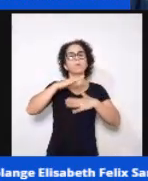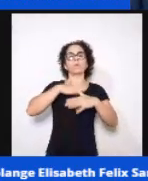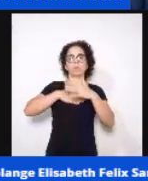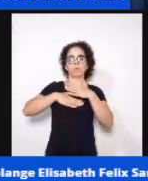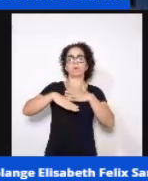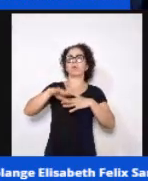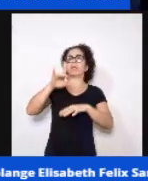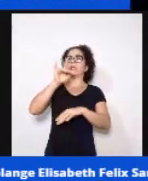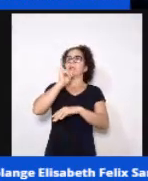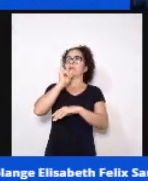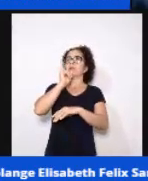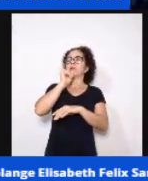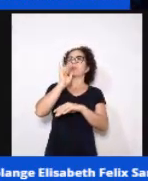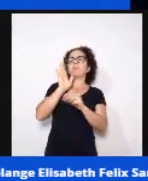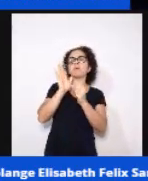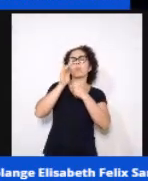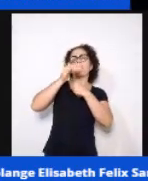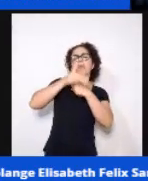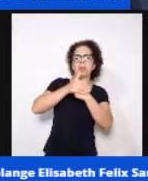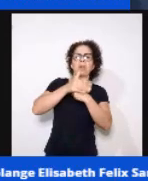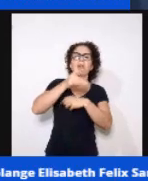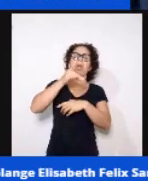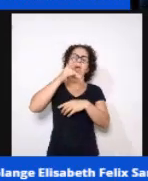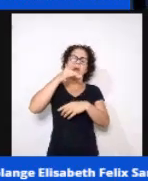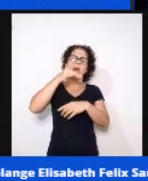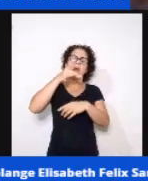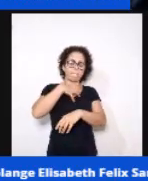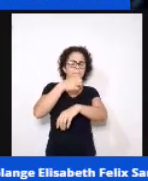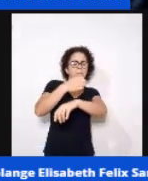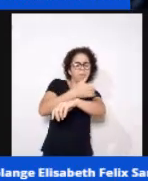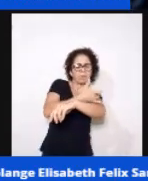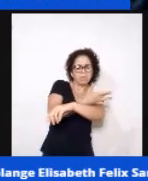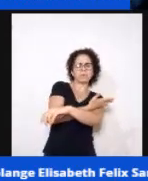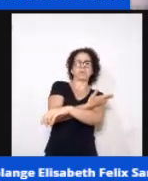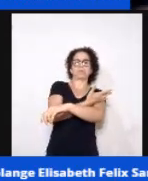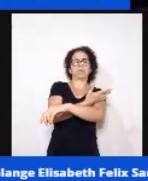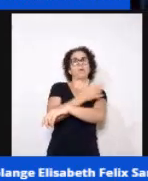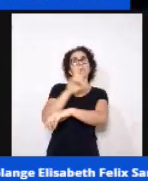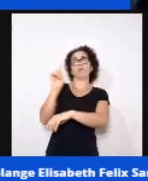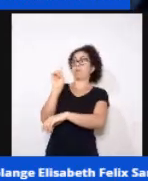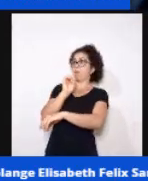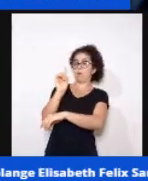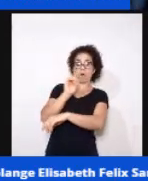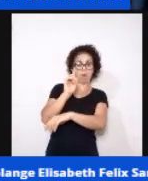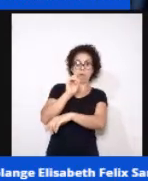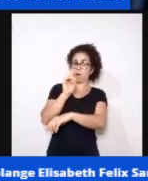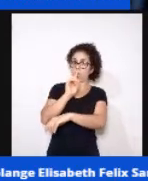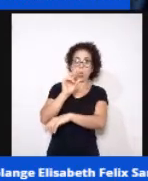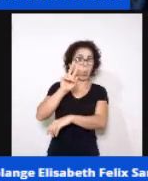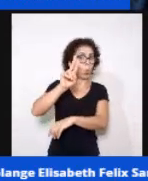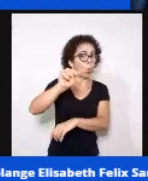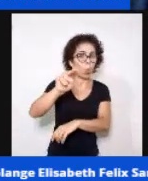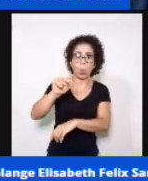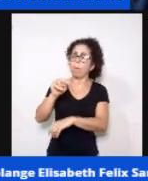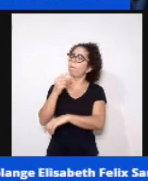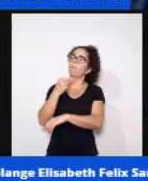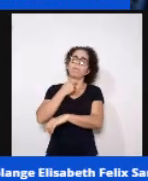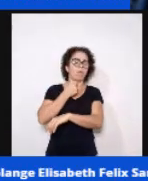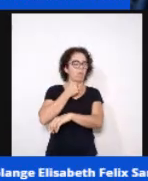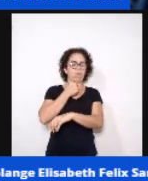as emoções e, tá tudo bem, good vibes o tempo todo, jamais. Isso não deve acontecer. Mais um, por